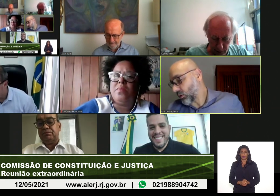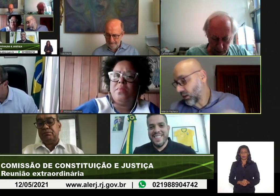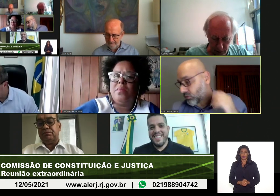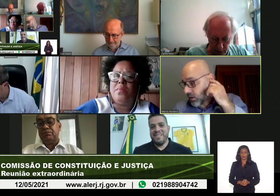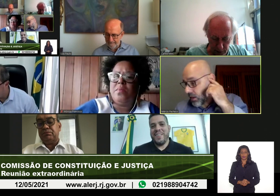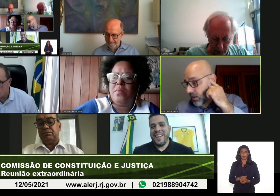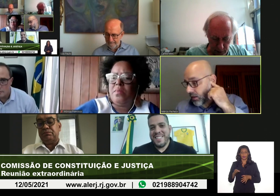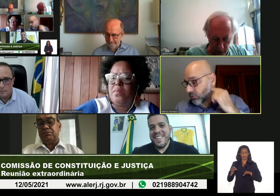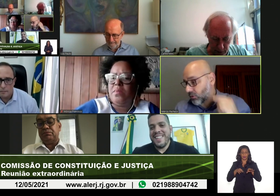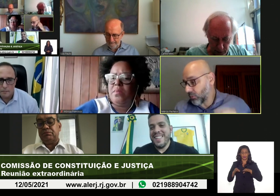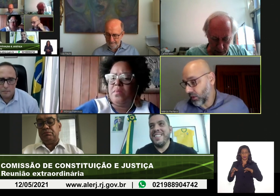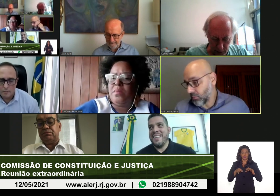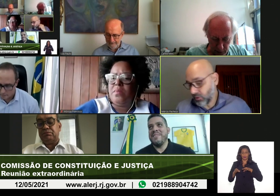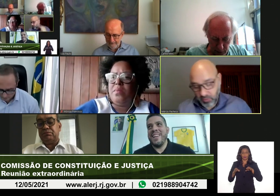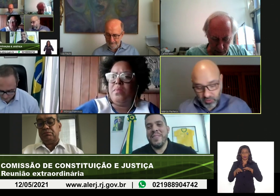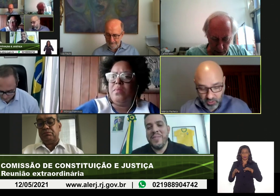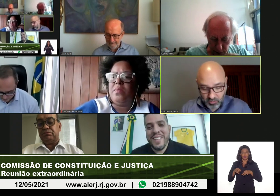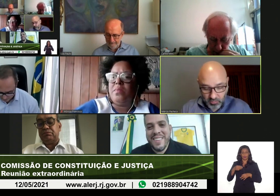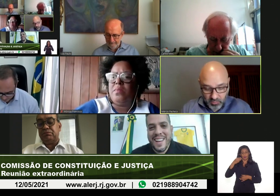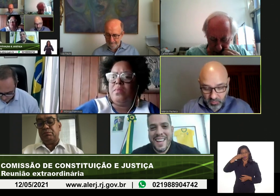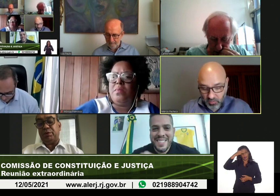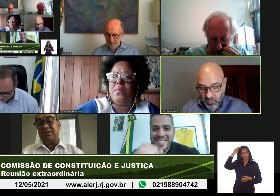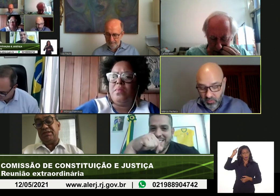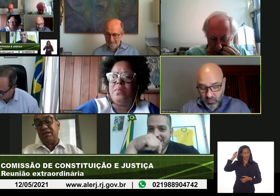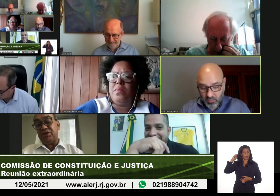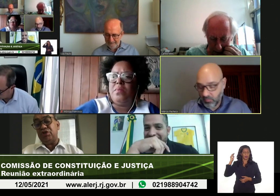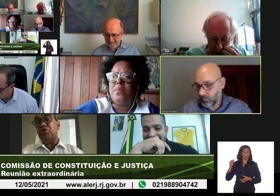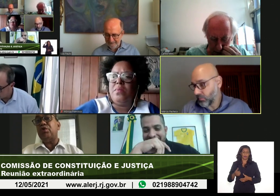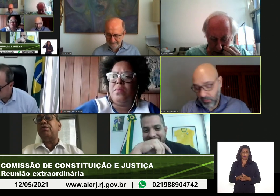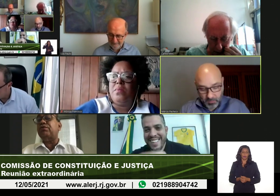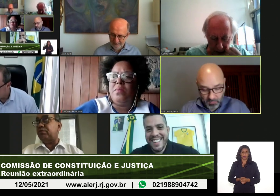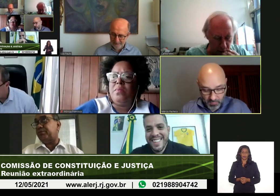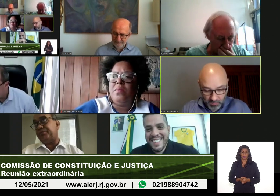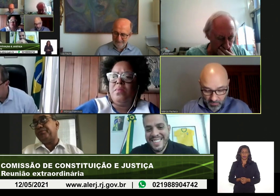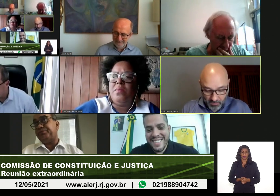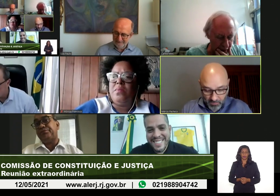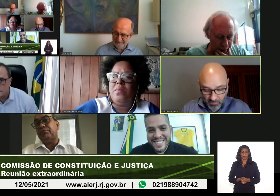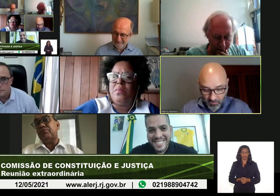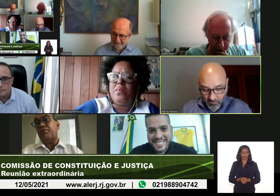O projeto é o relator do deputado Márcio Pacheco.